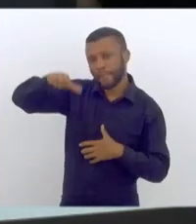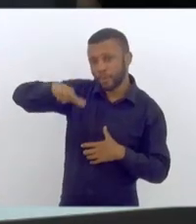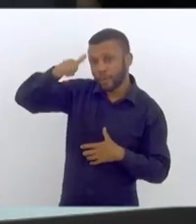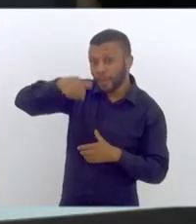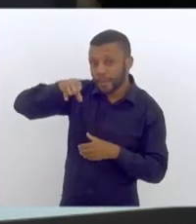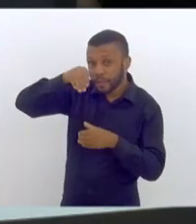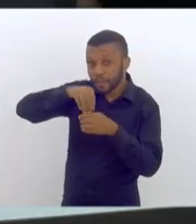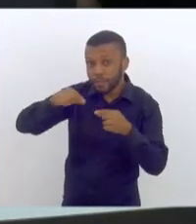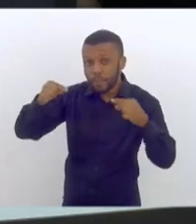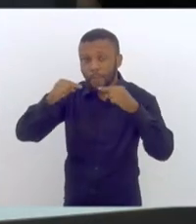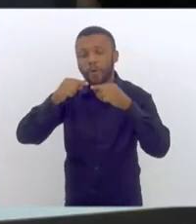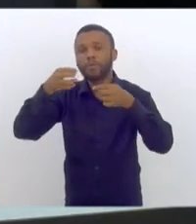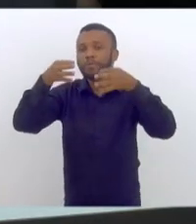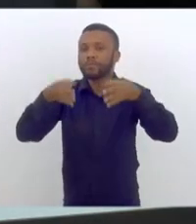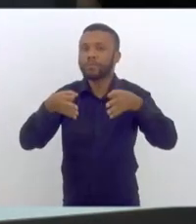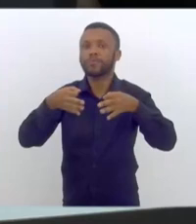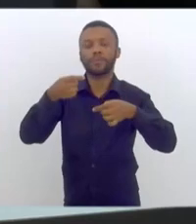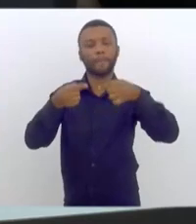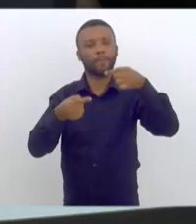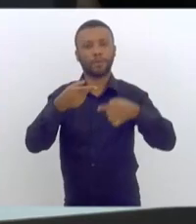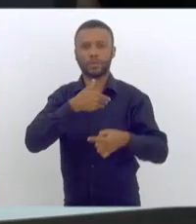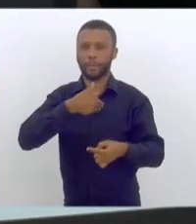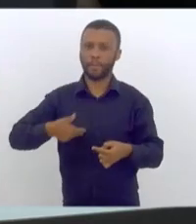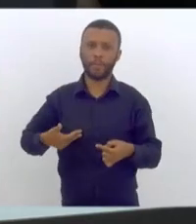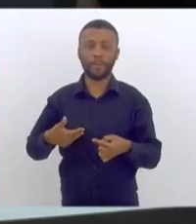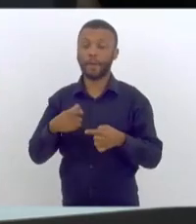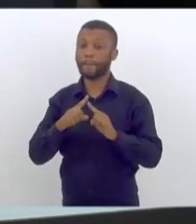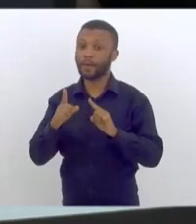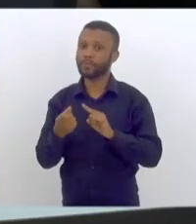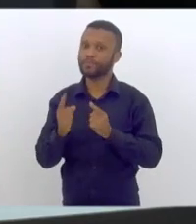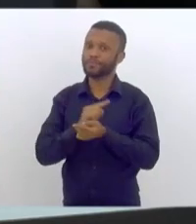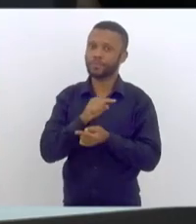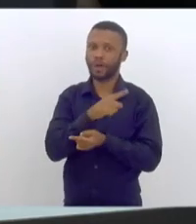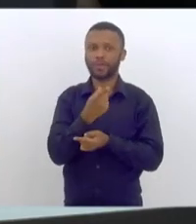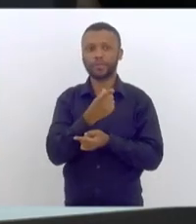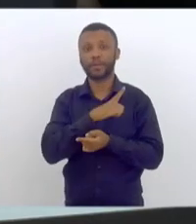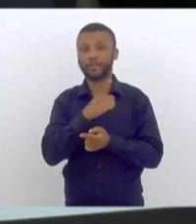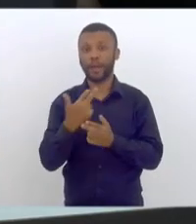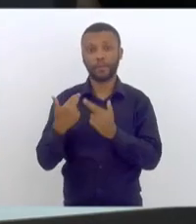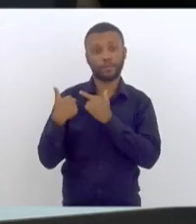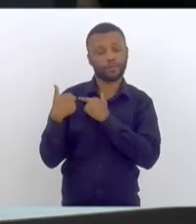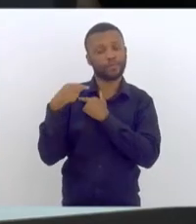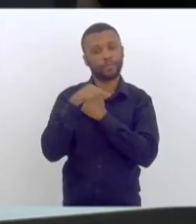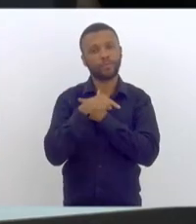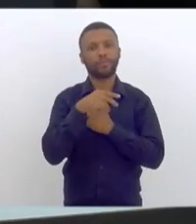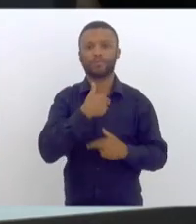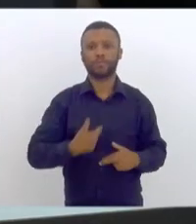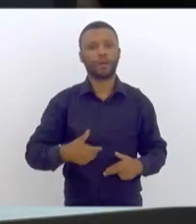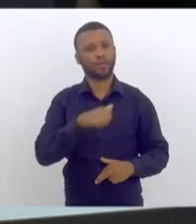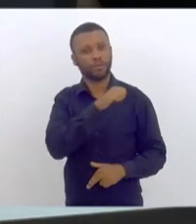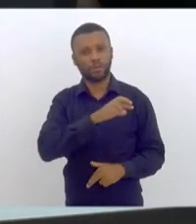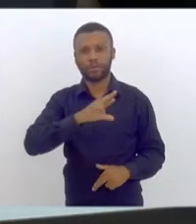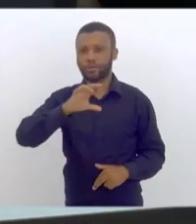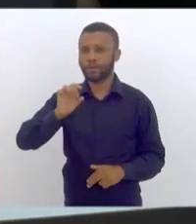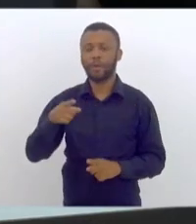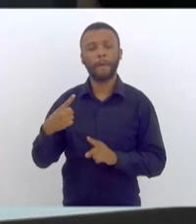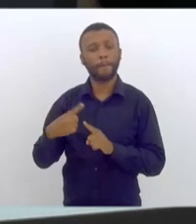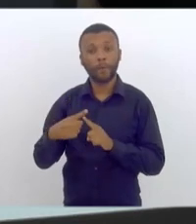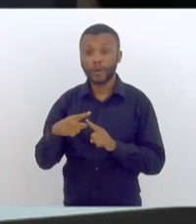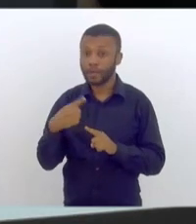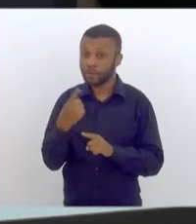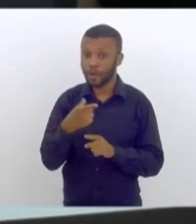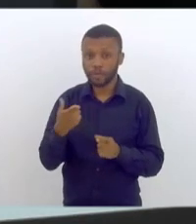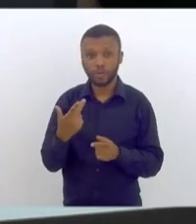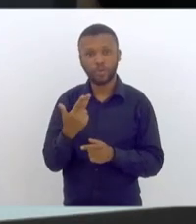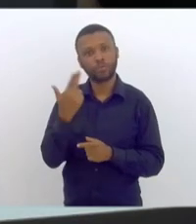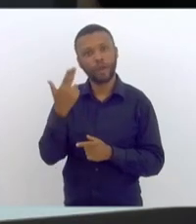que é sucesso de política pública e por outro lado a gente não amarrar essa responsabilidade no estado do Rio de Janeiro porque a gente não pode